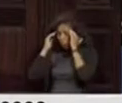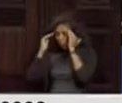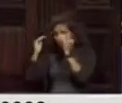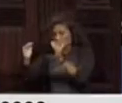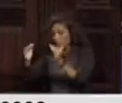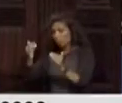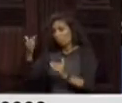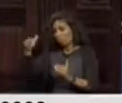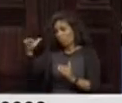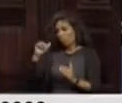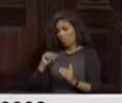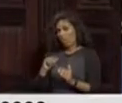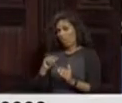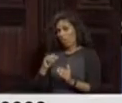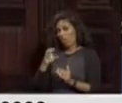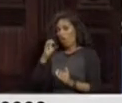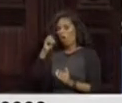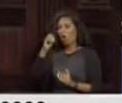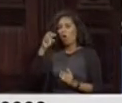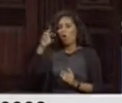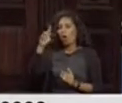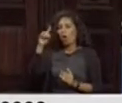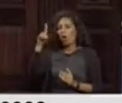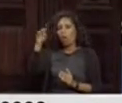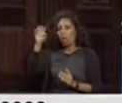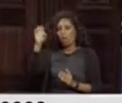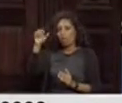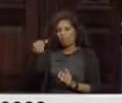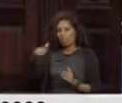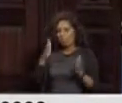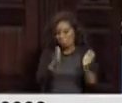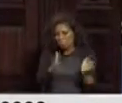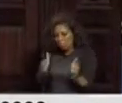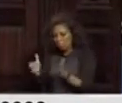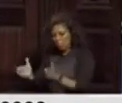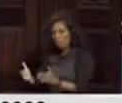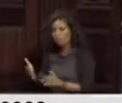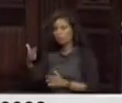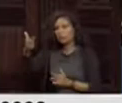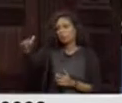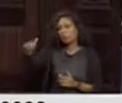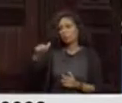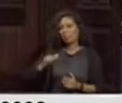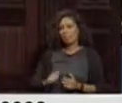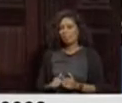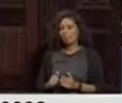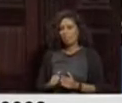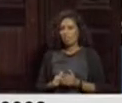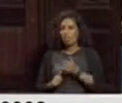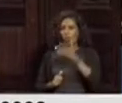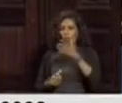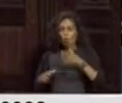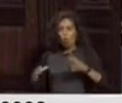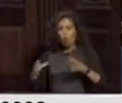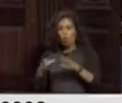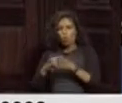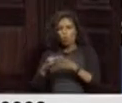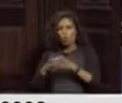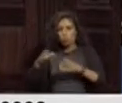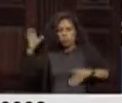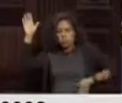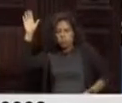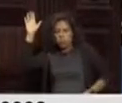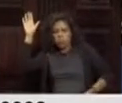na segurança pública. E ela existe. Duvido que Vossa Excelência suba